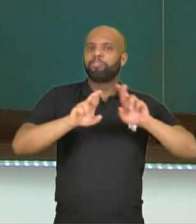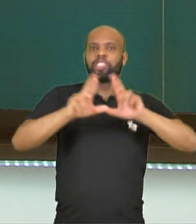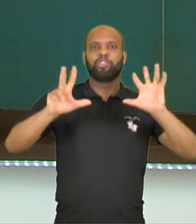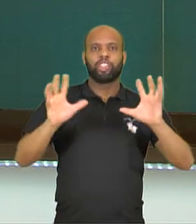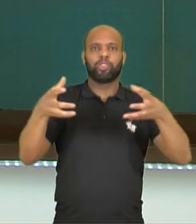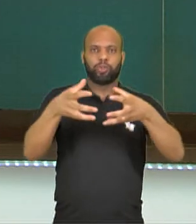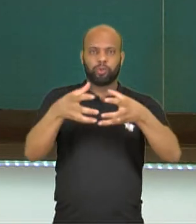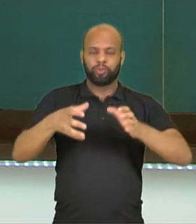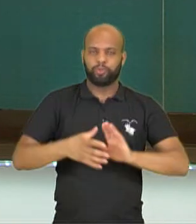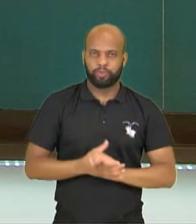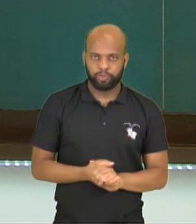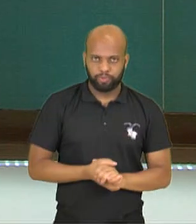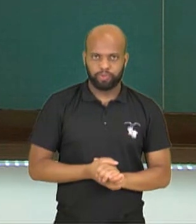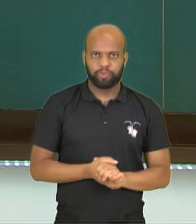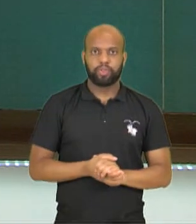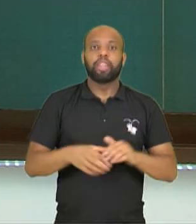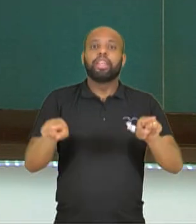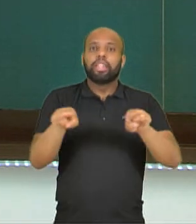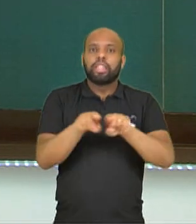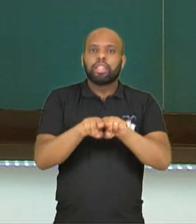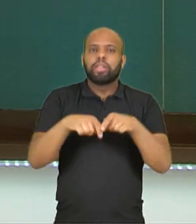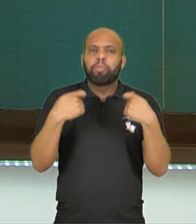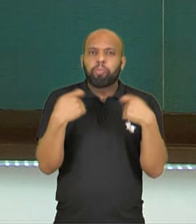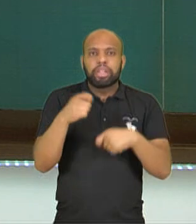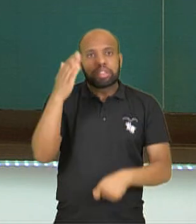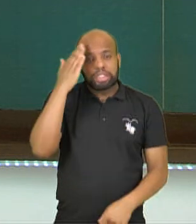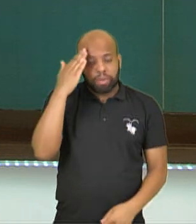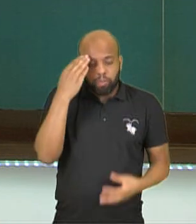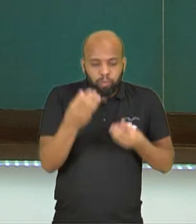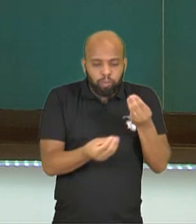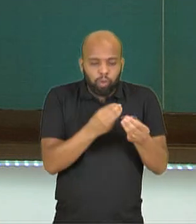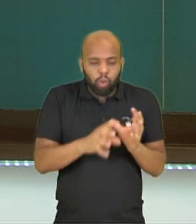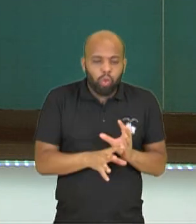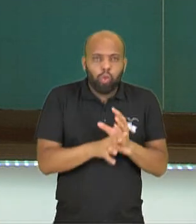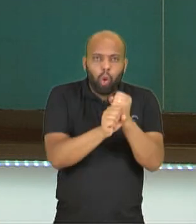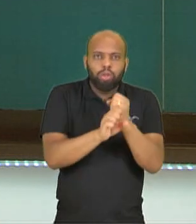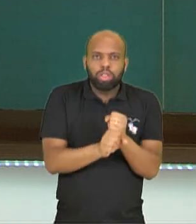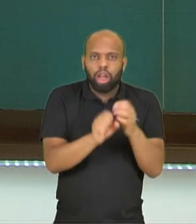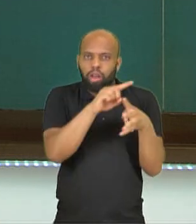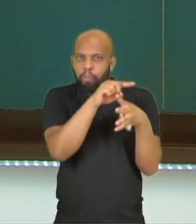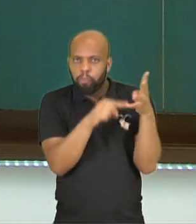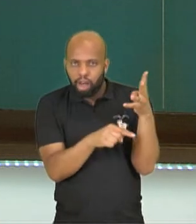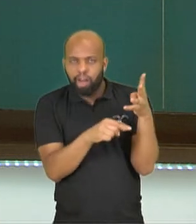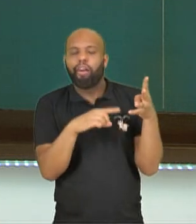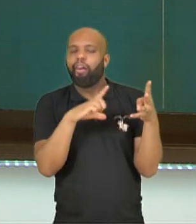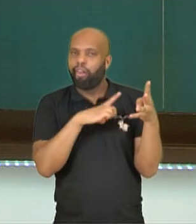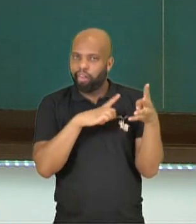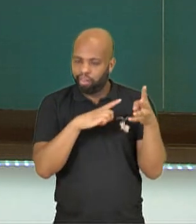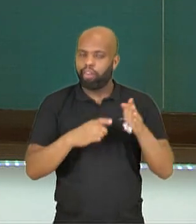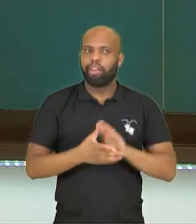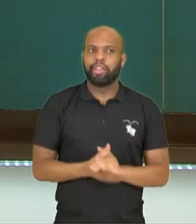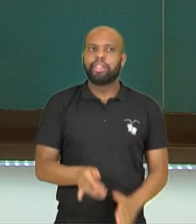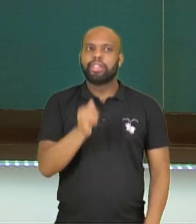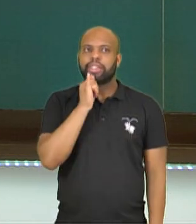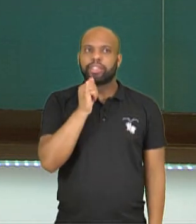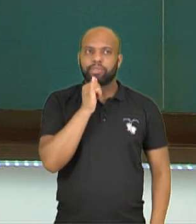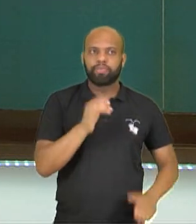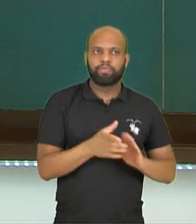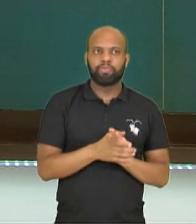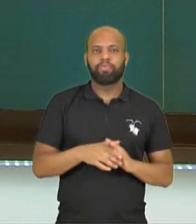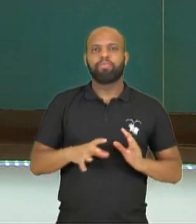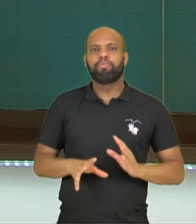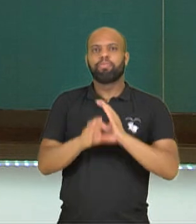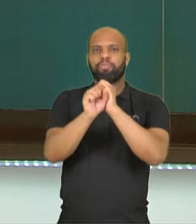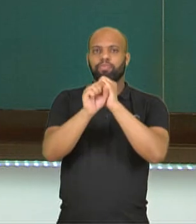diferentes, certo? E precisamos saber operar com esses números, realizar essas operações, essas continhas. Por exemplo, essa